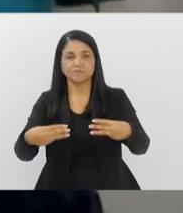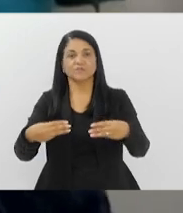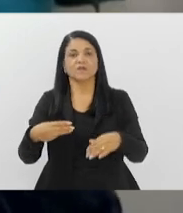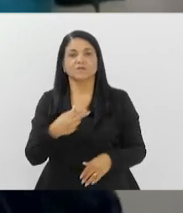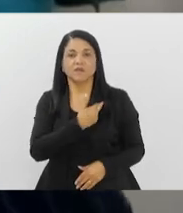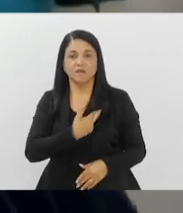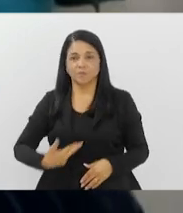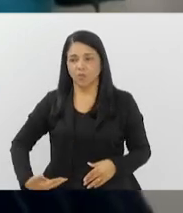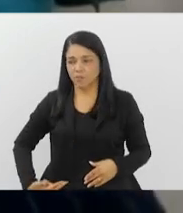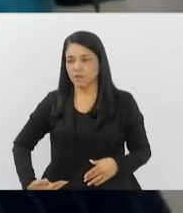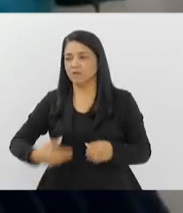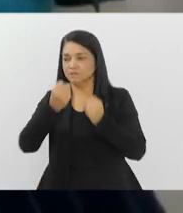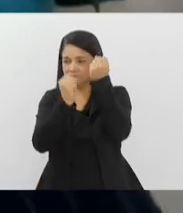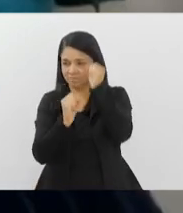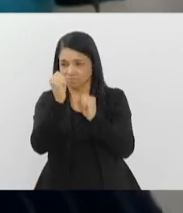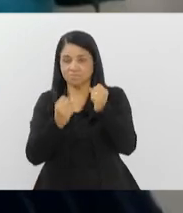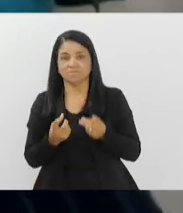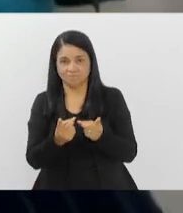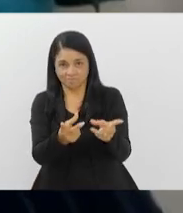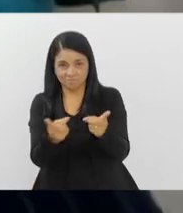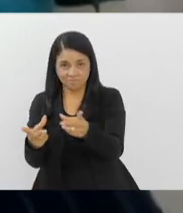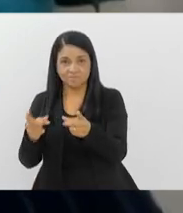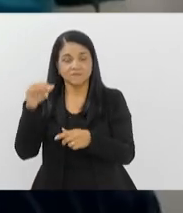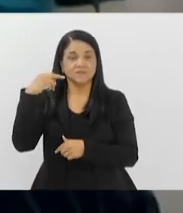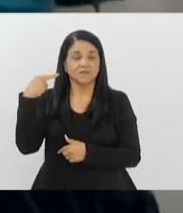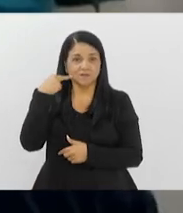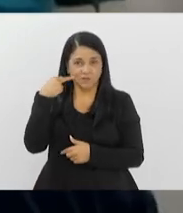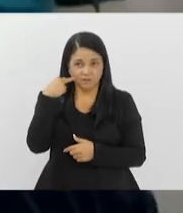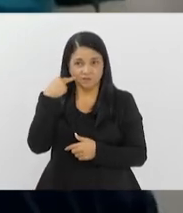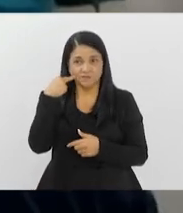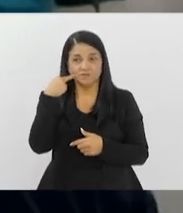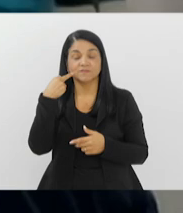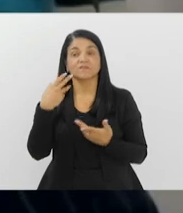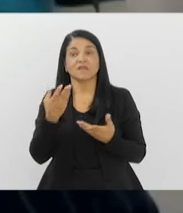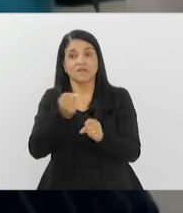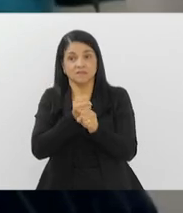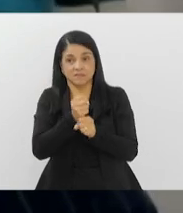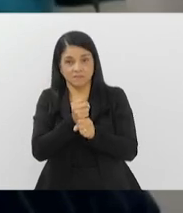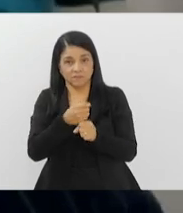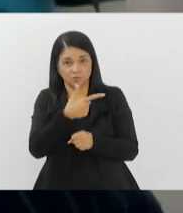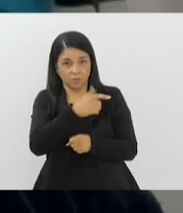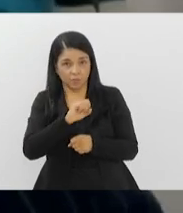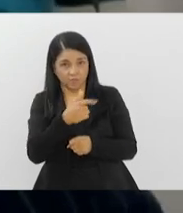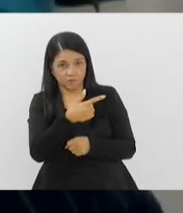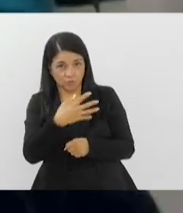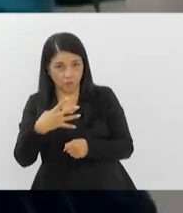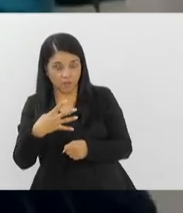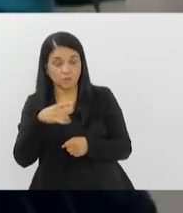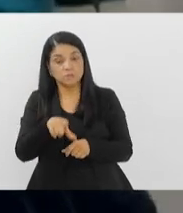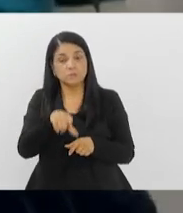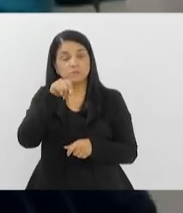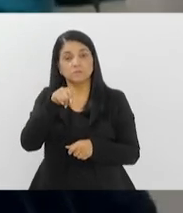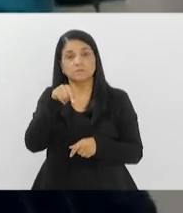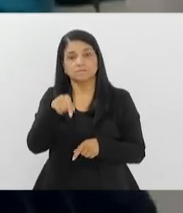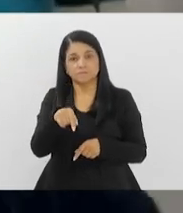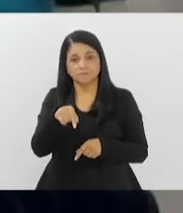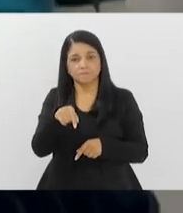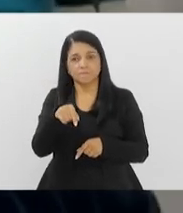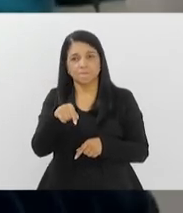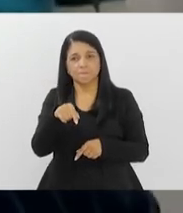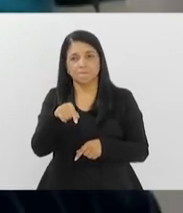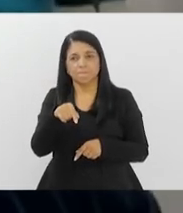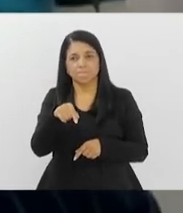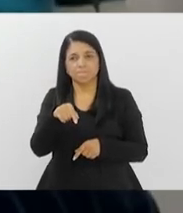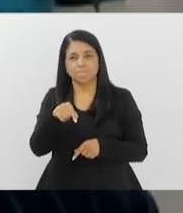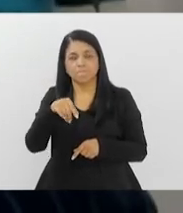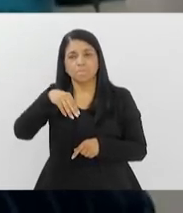e é uma iniciativa do Governo de Angola. Este ano optamos por esta máscara, que é